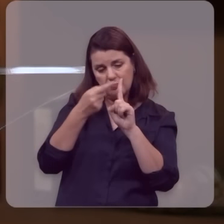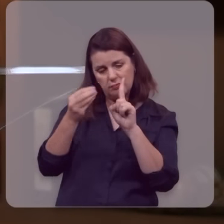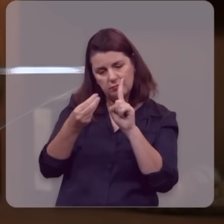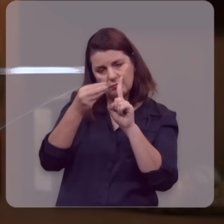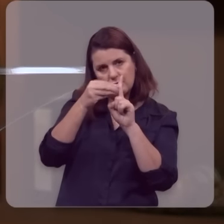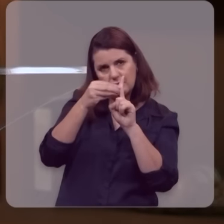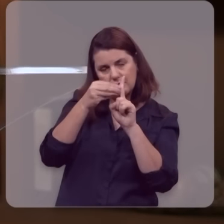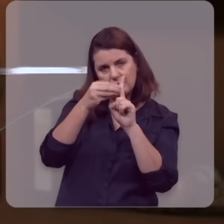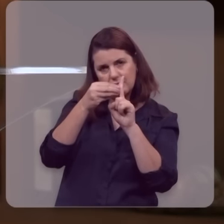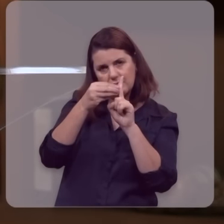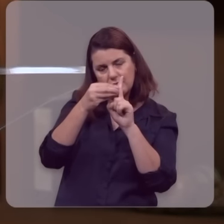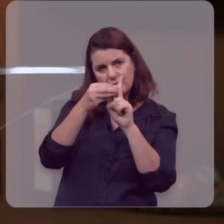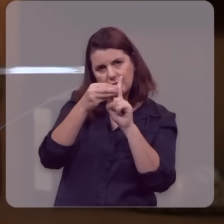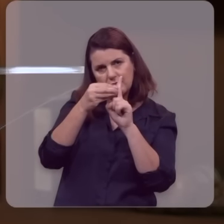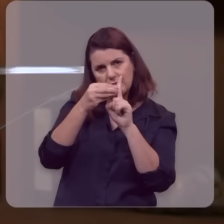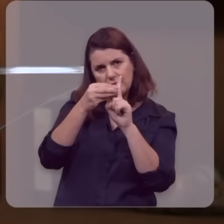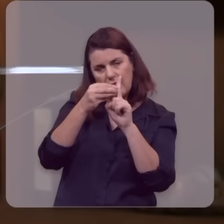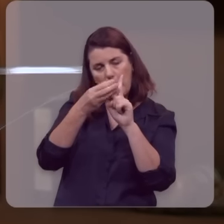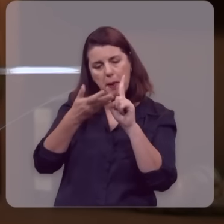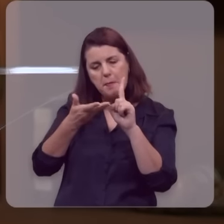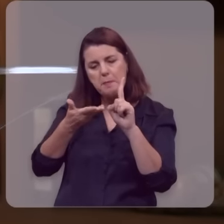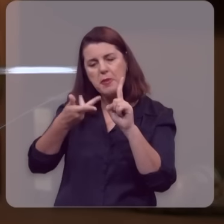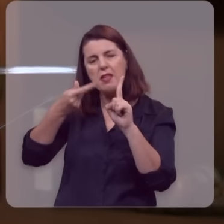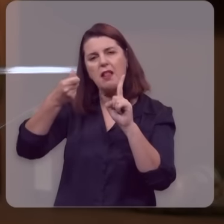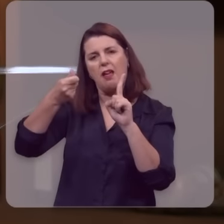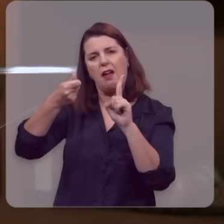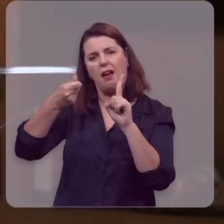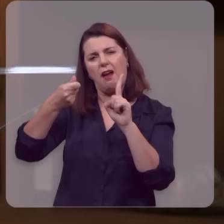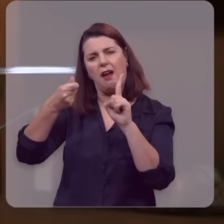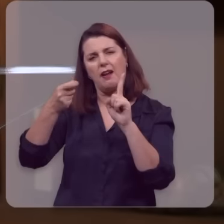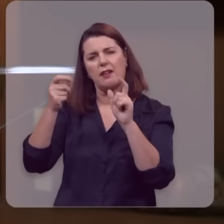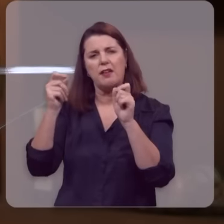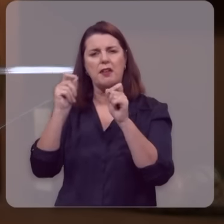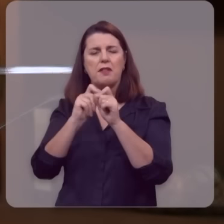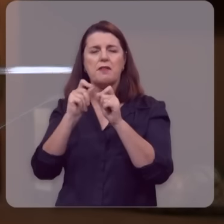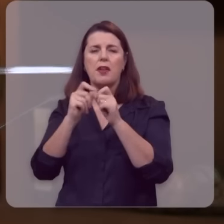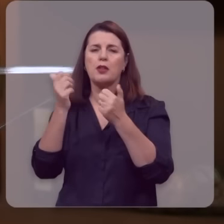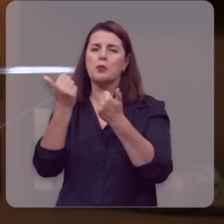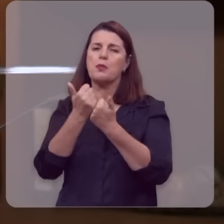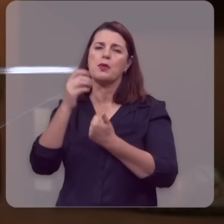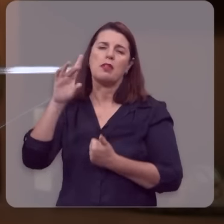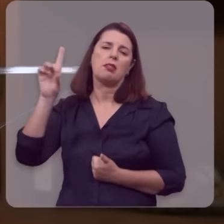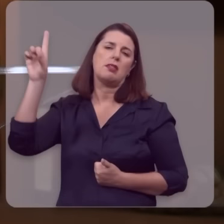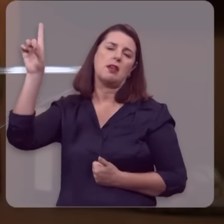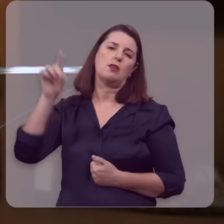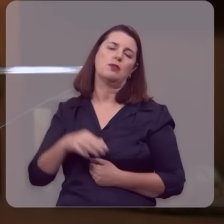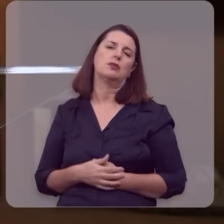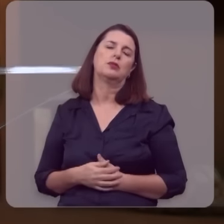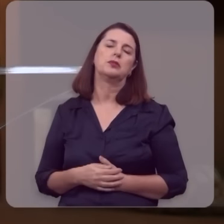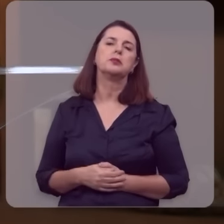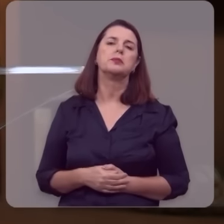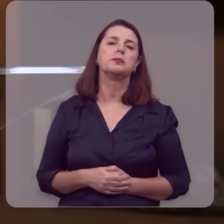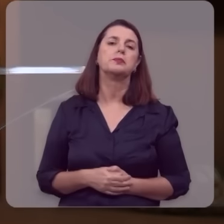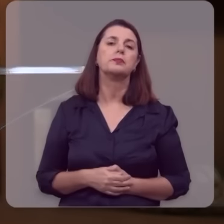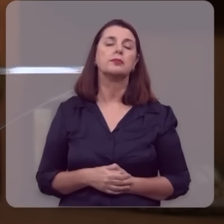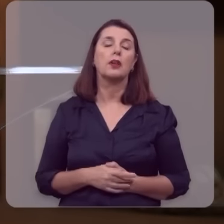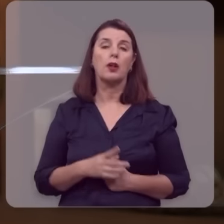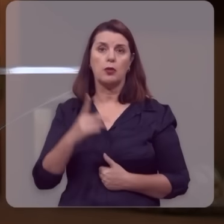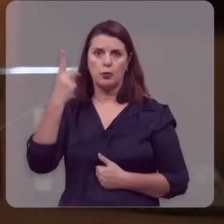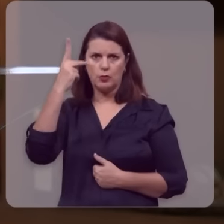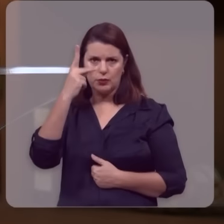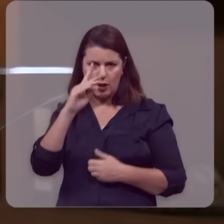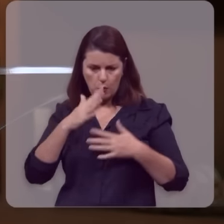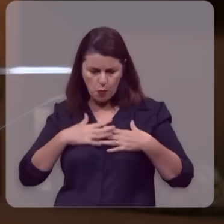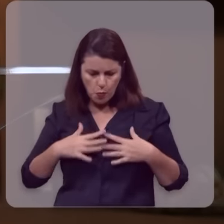concepção a vida é um milagre realizado por Deus e o seu